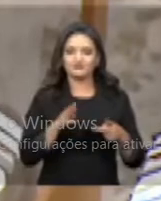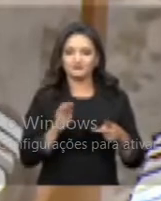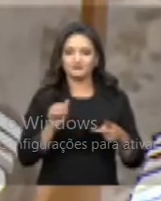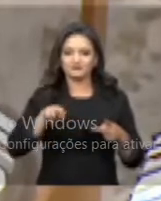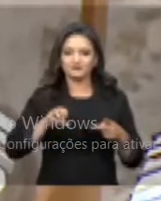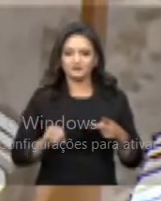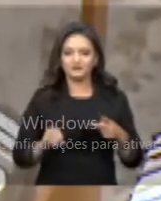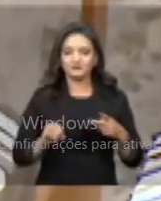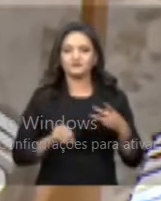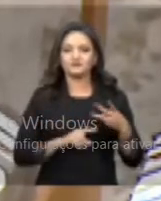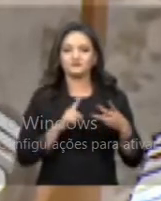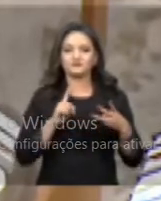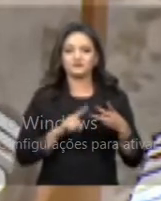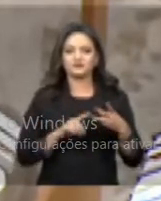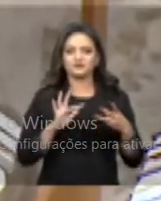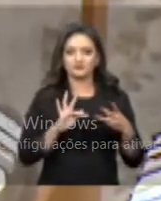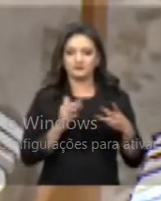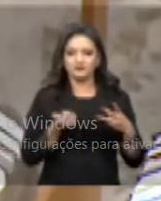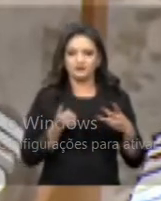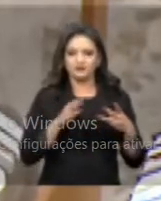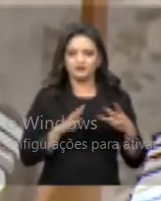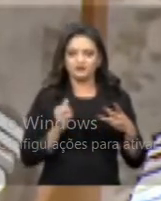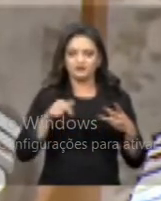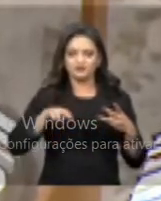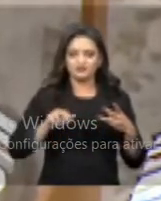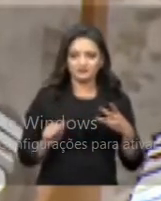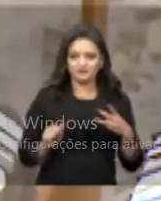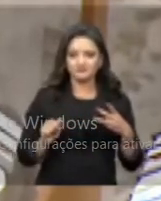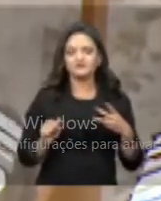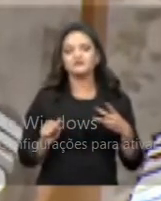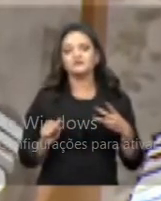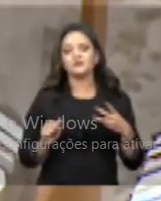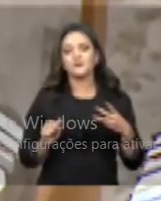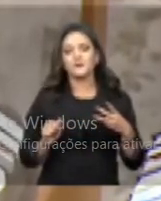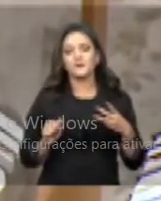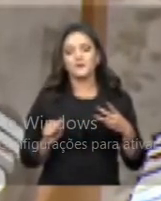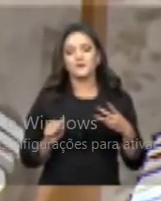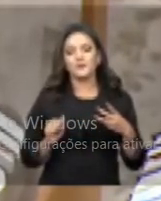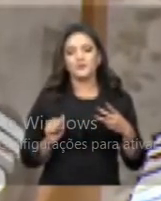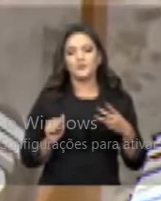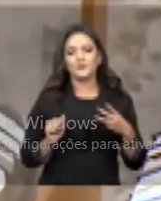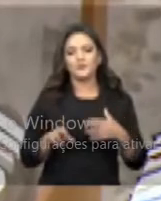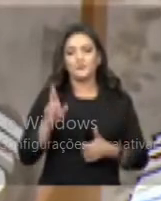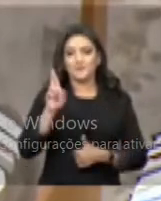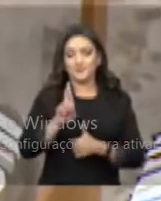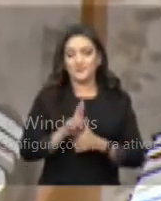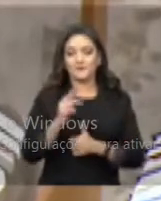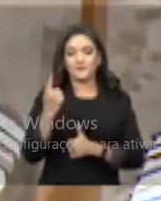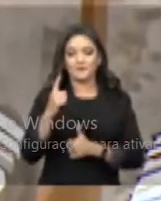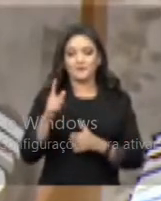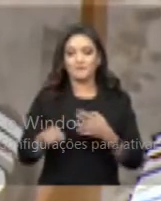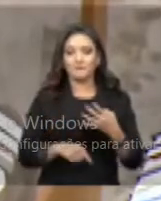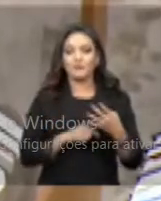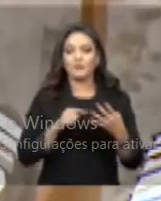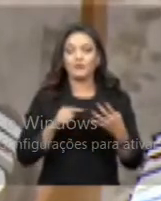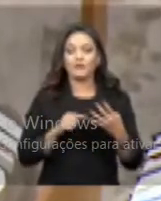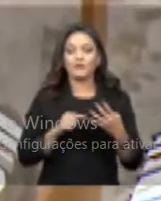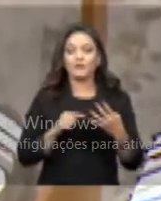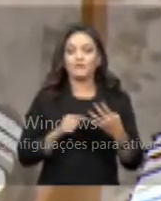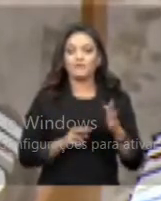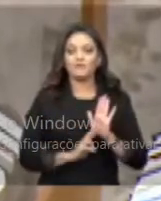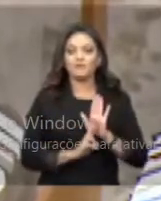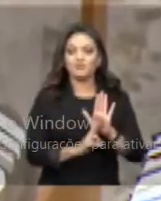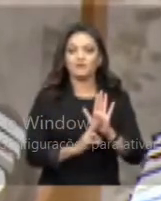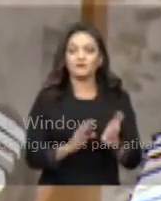a colega Fabiana, procuradora de Justiça de Goiás, o representante do